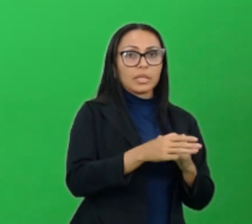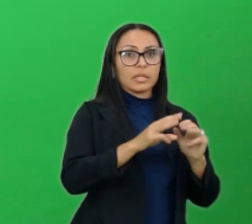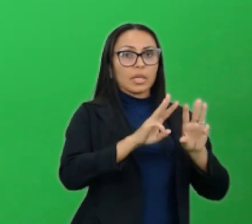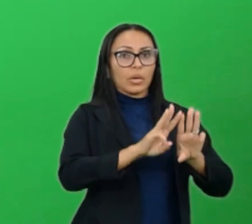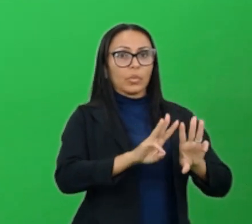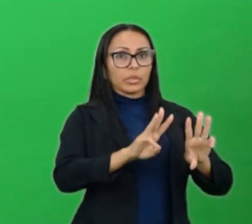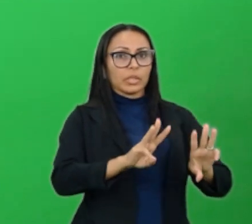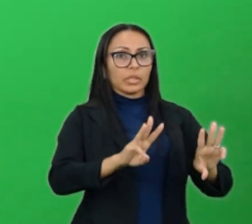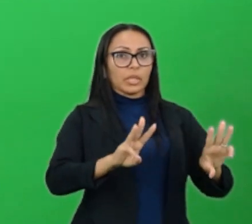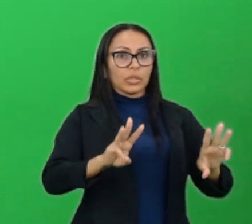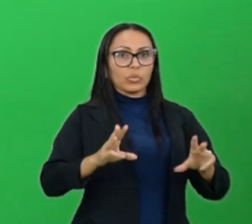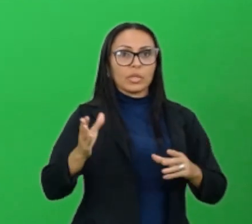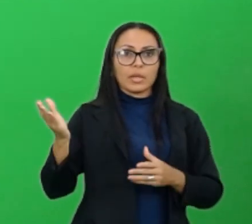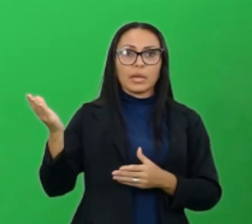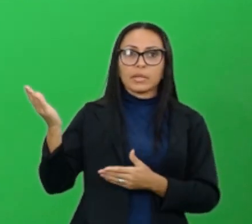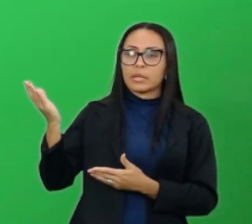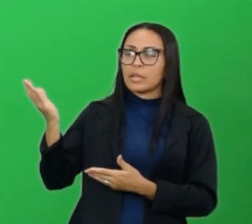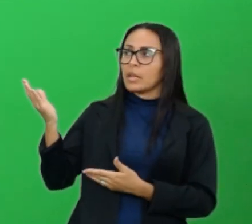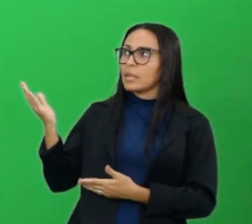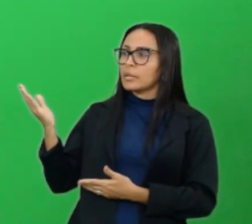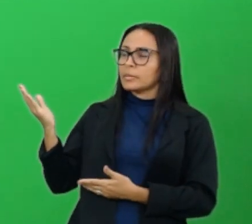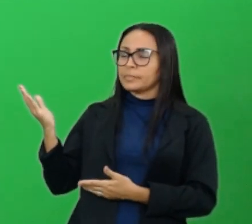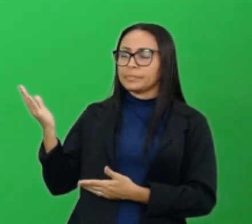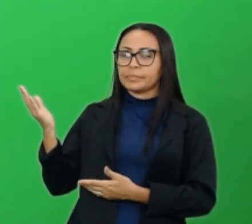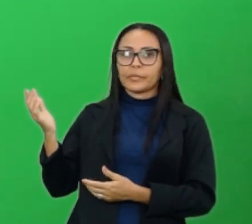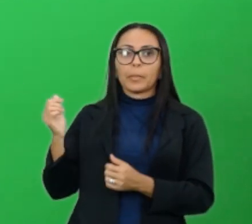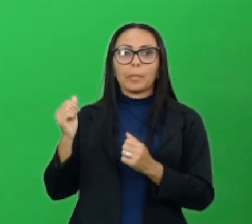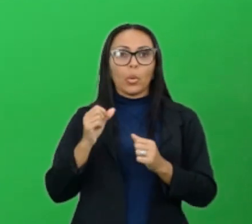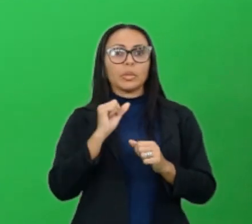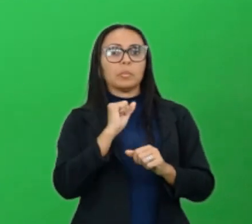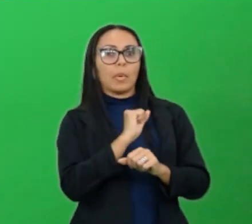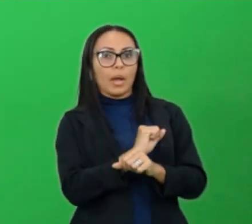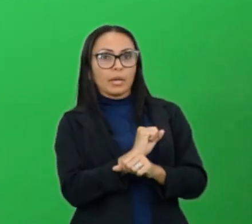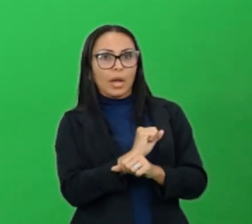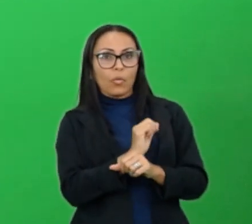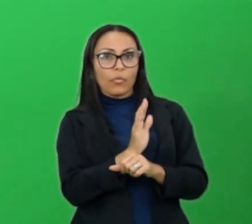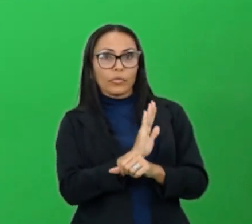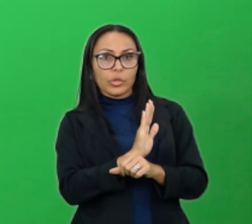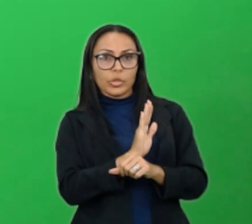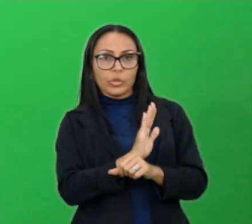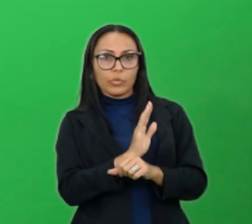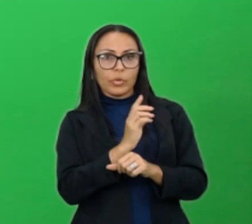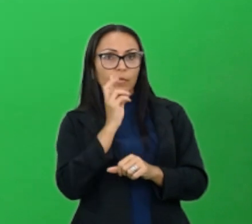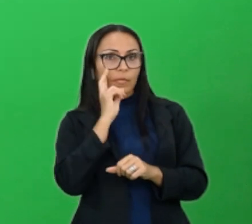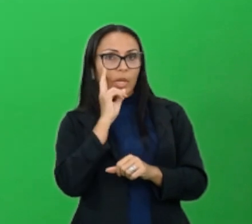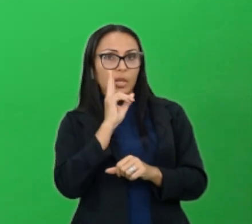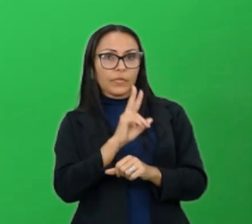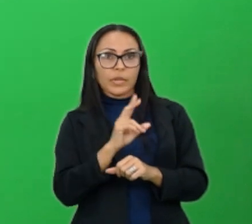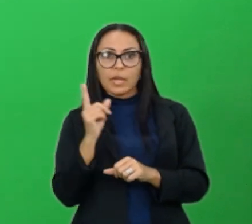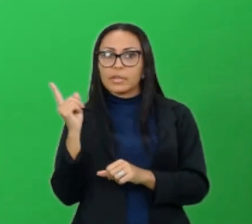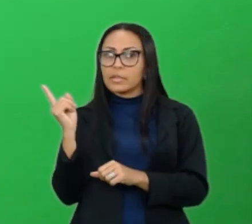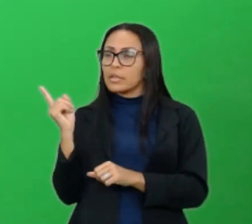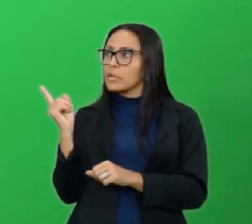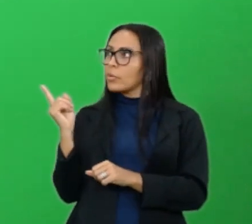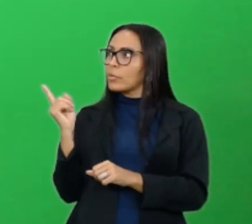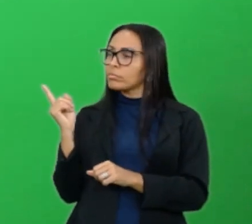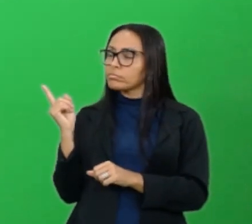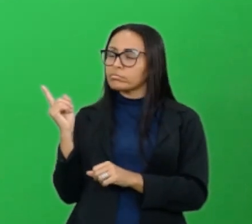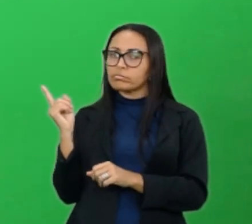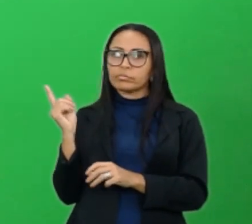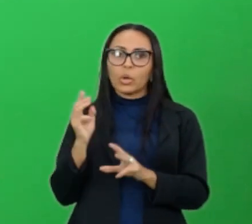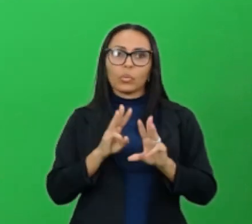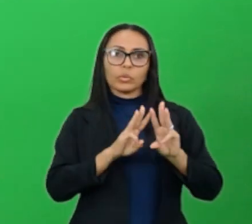tela, né, e depois vocês podem pausar aí o vídeo, né, e teclar esse endereço no navegador,